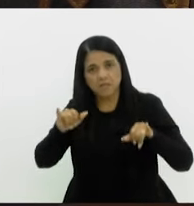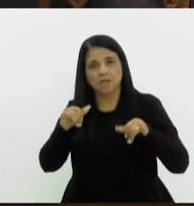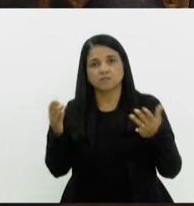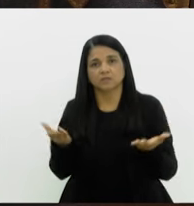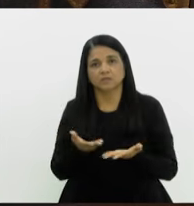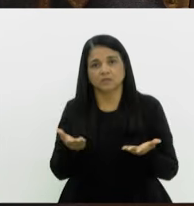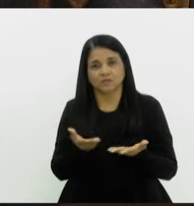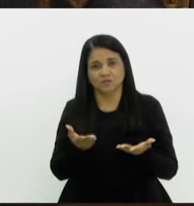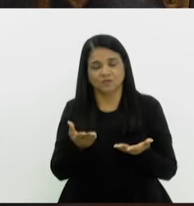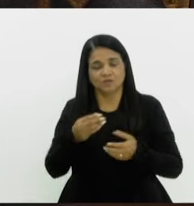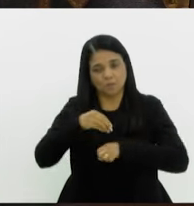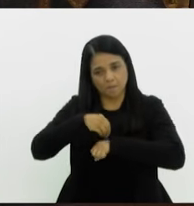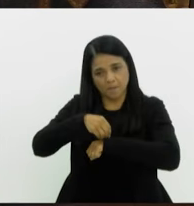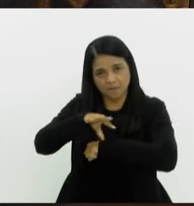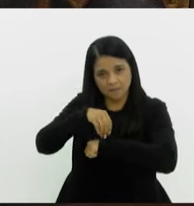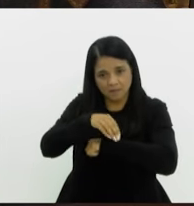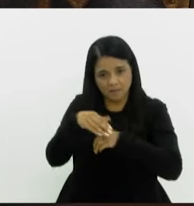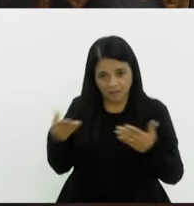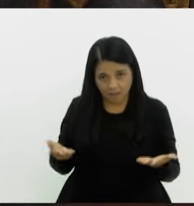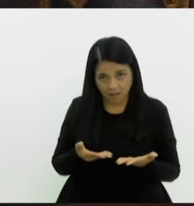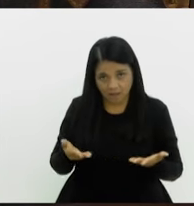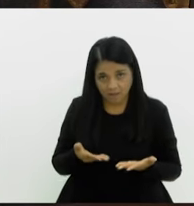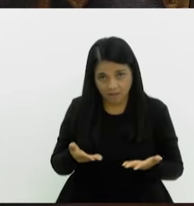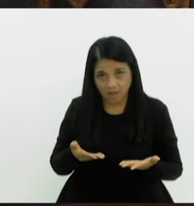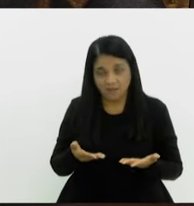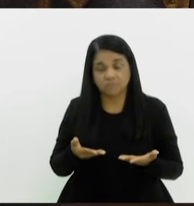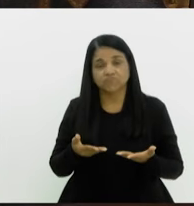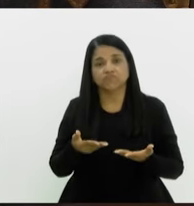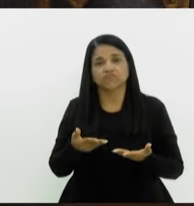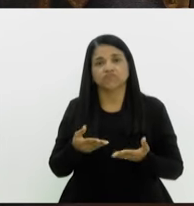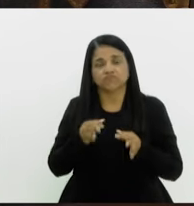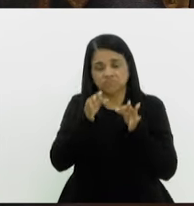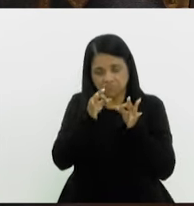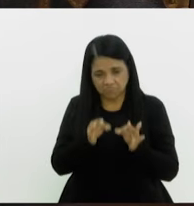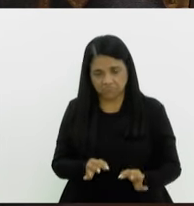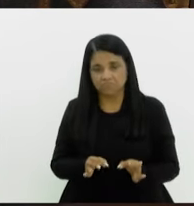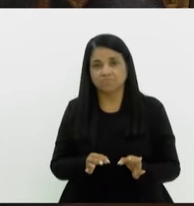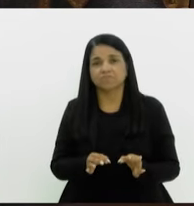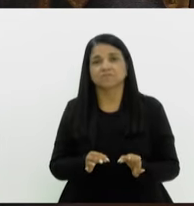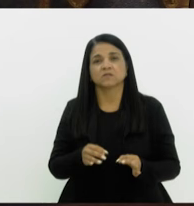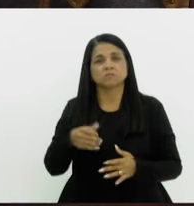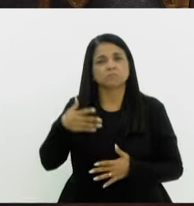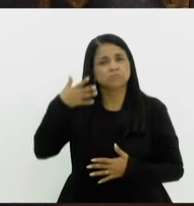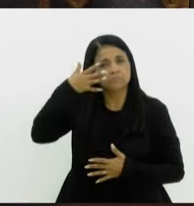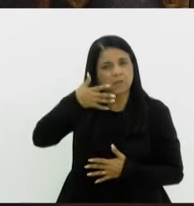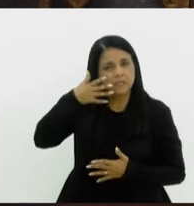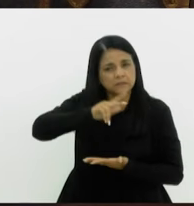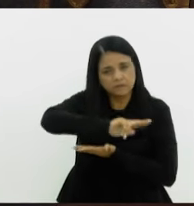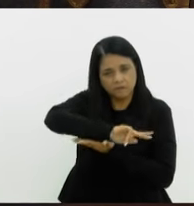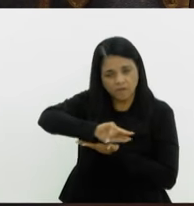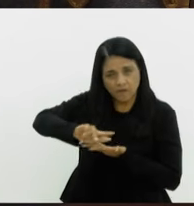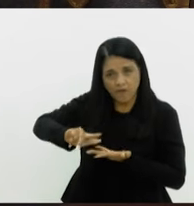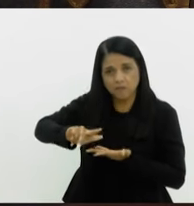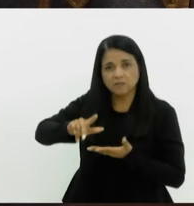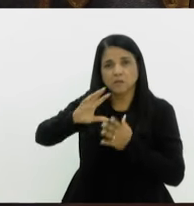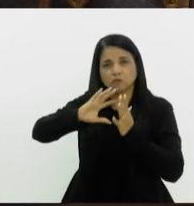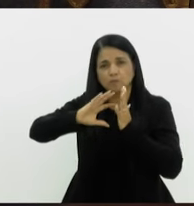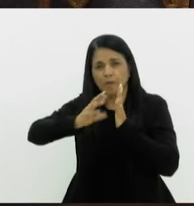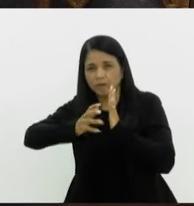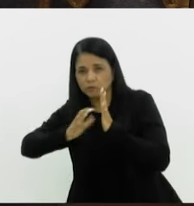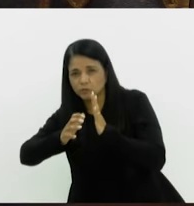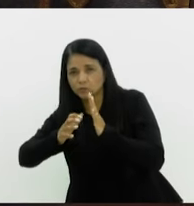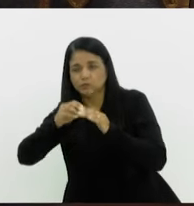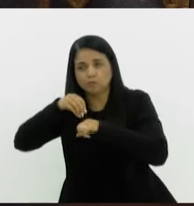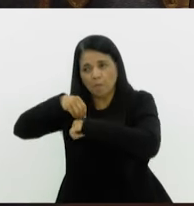passadas aqui de uma forma muito competente por todas as palestrantes eh aos seus partidos aos seus